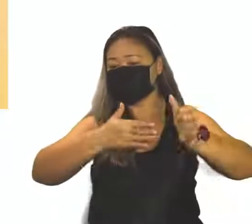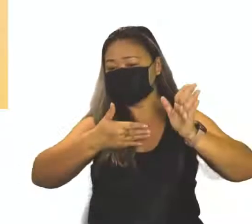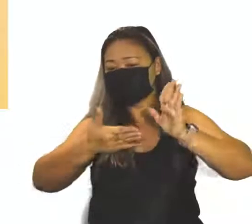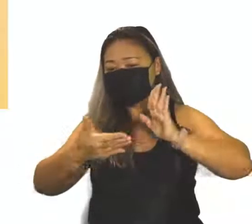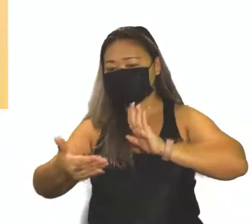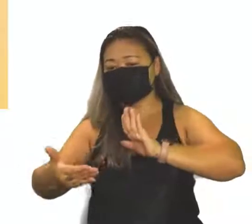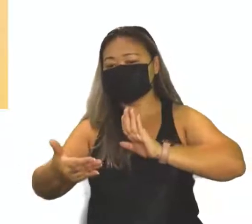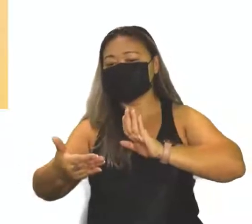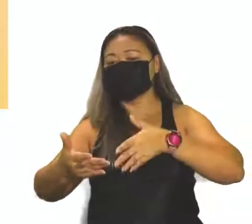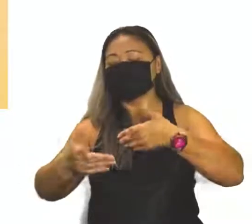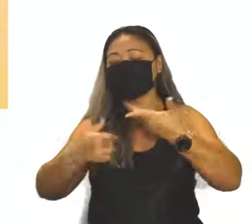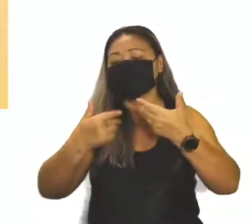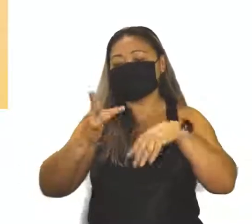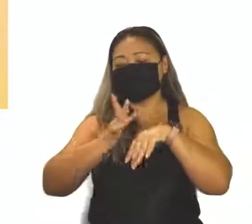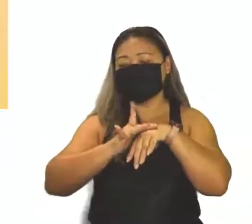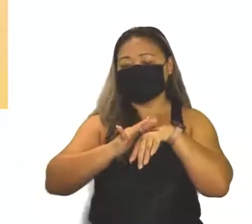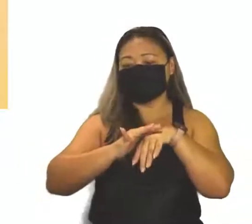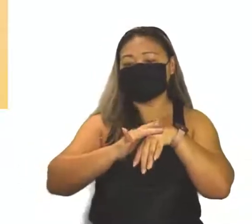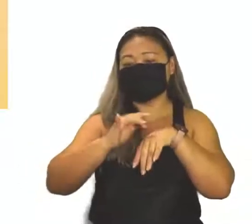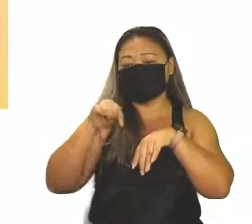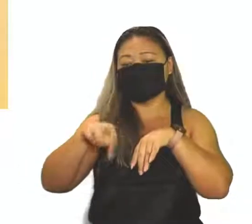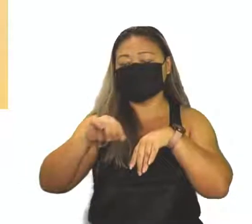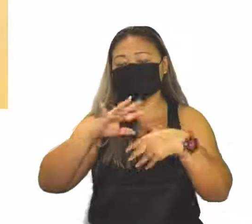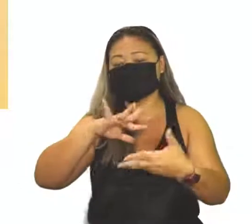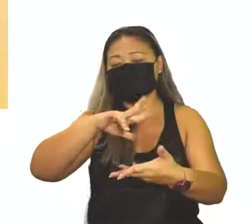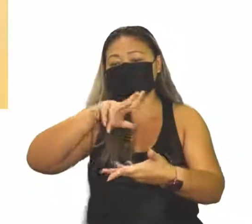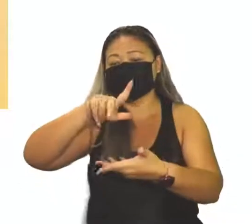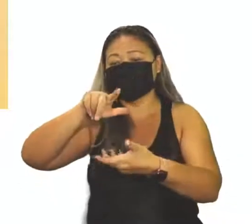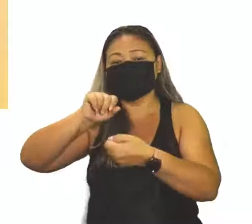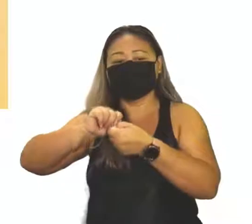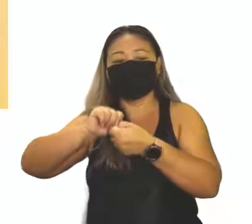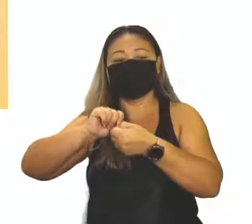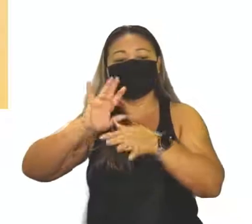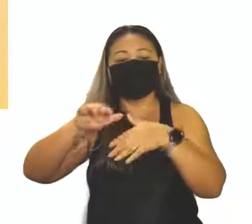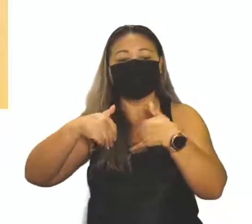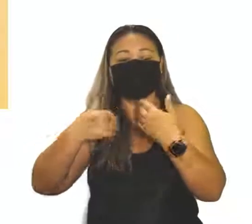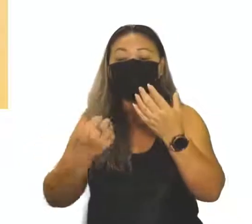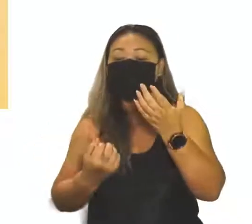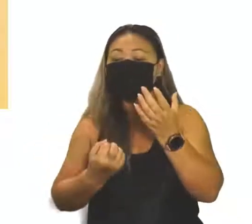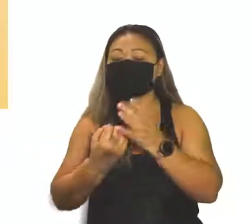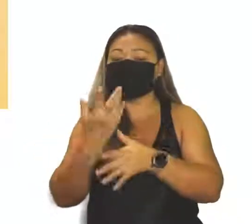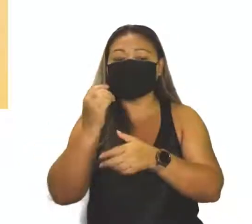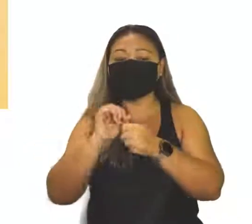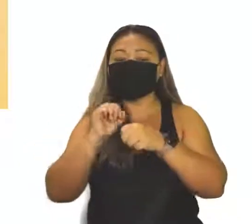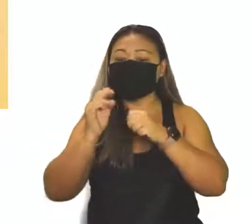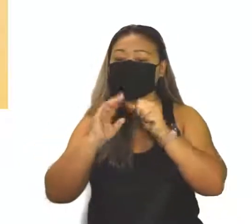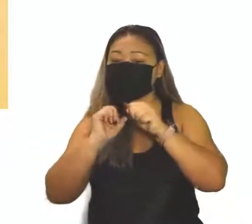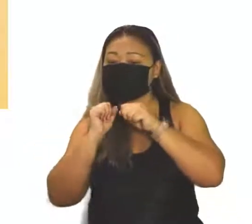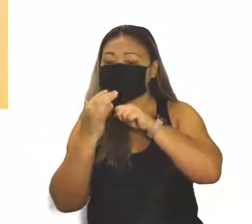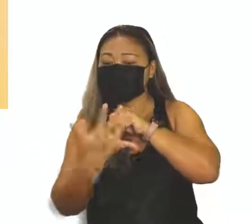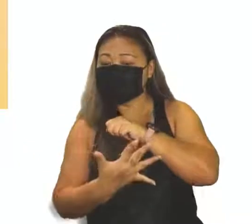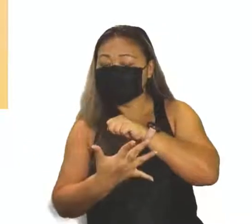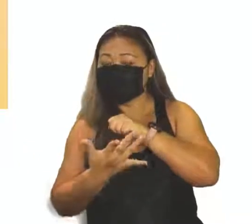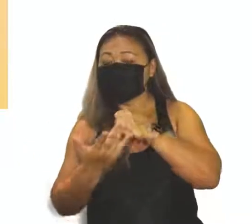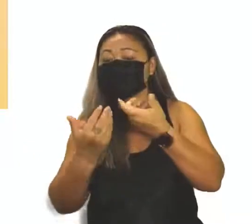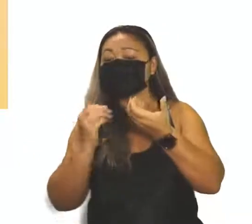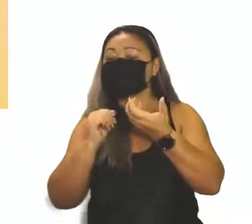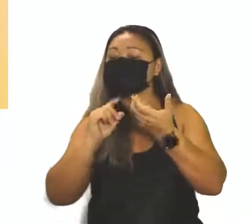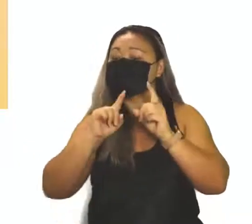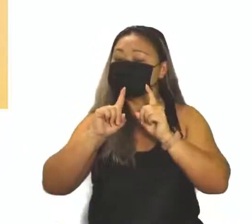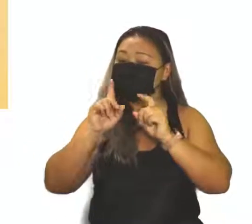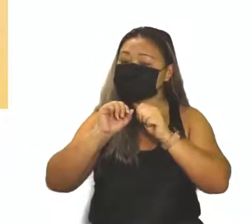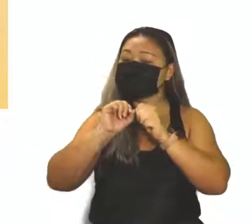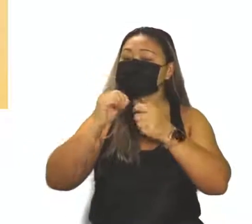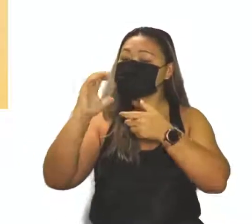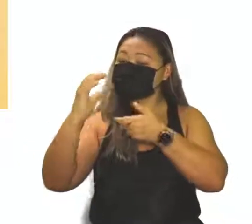esses períodos de doenças no nosso planeta, quando descobre algo sobre o vírus, eles comunicam nas